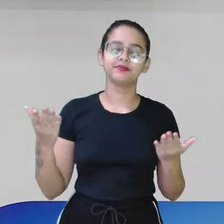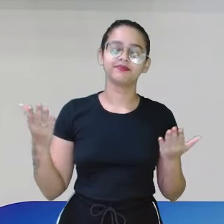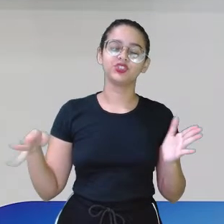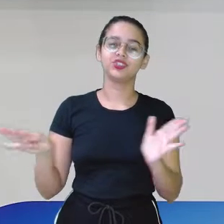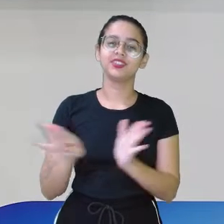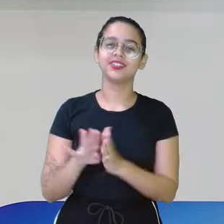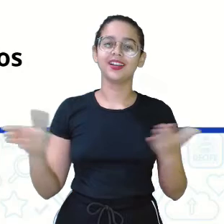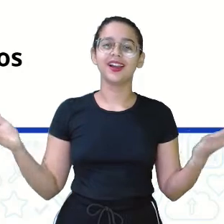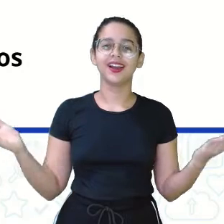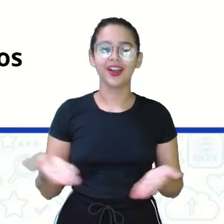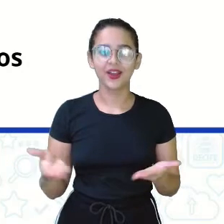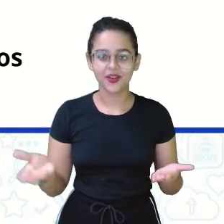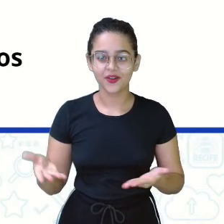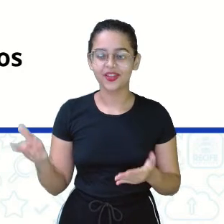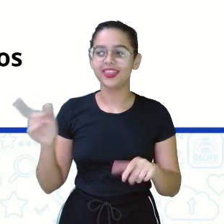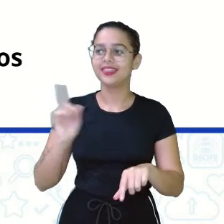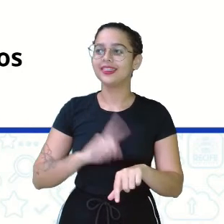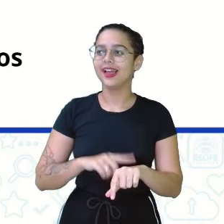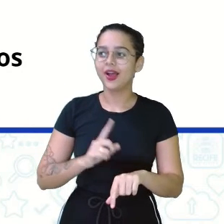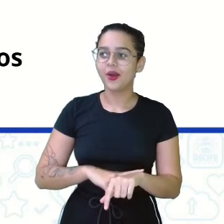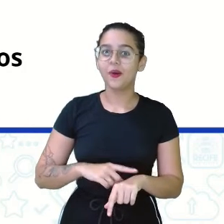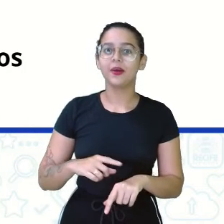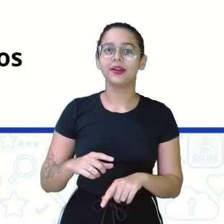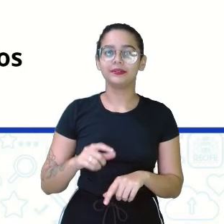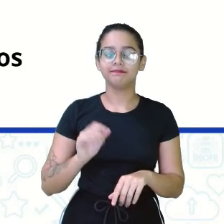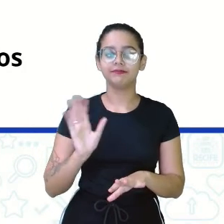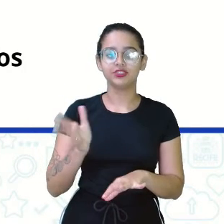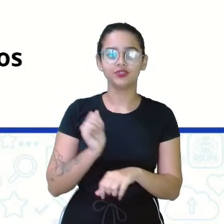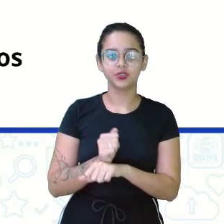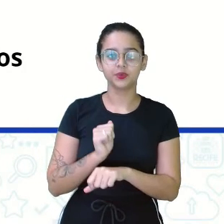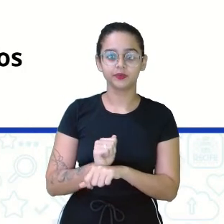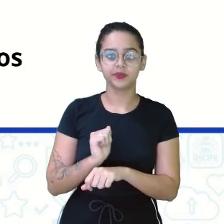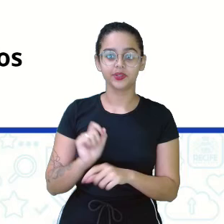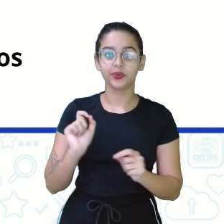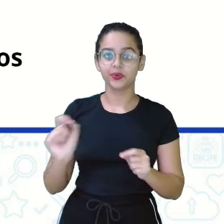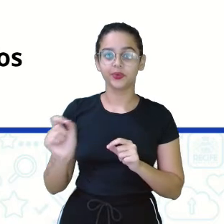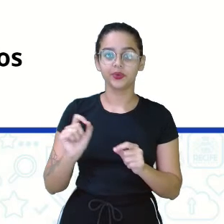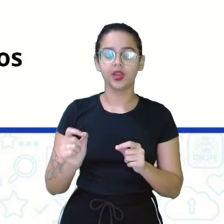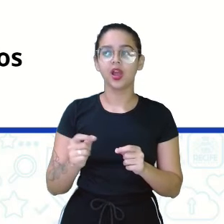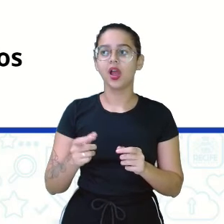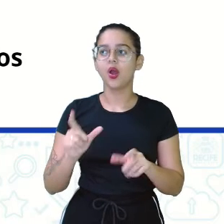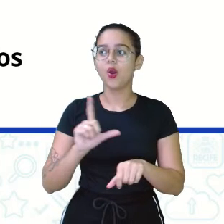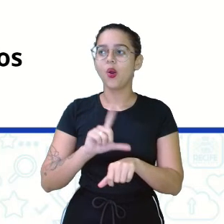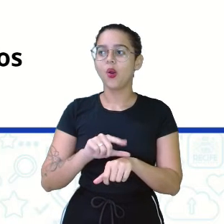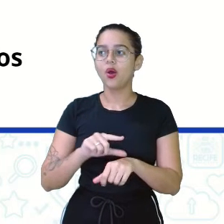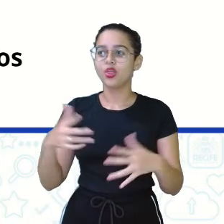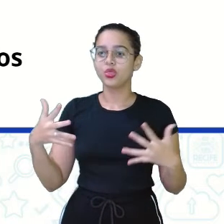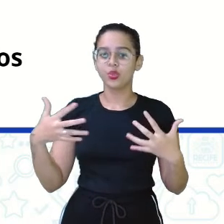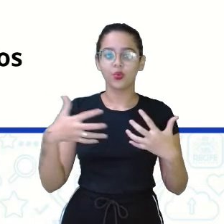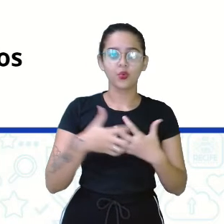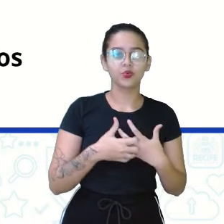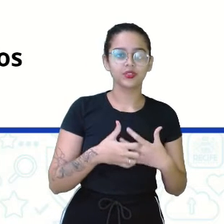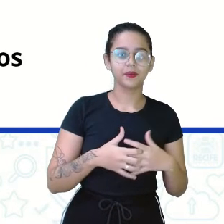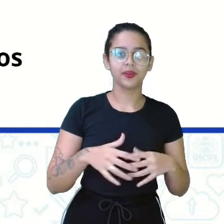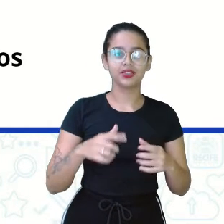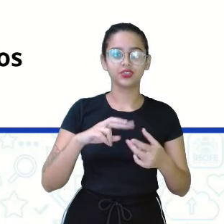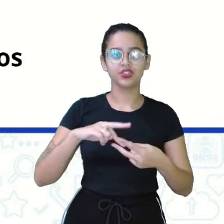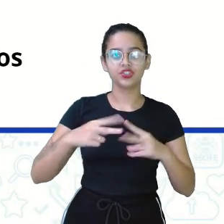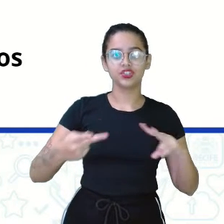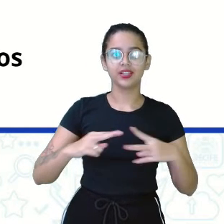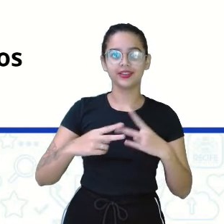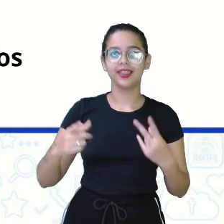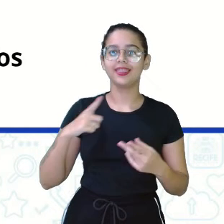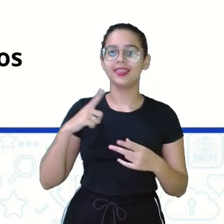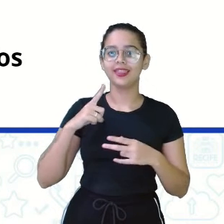aqui, né, nessa hora tão esperada, que é a hora do cruzamento genético. Olha só, temos